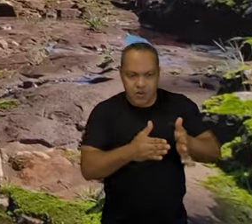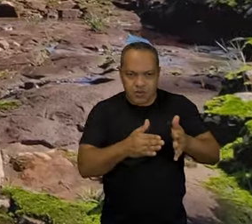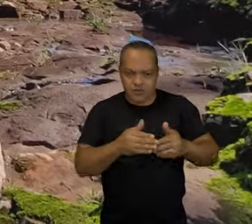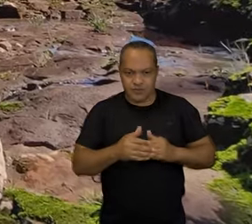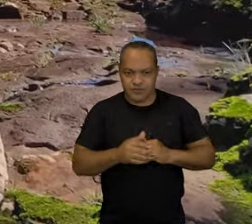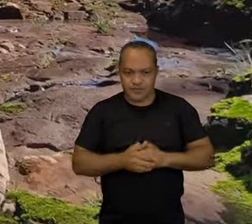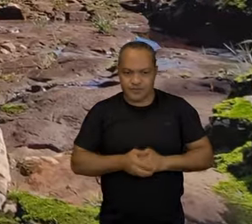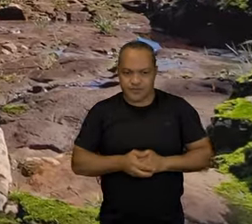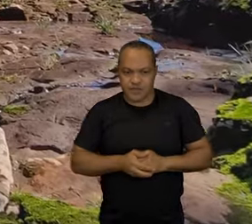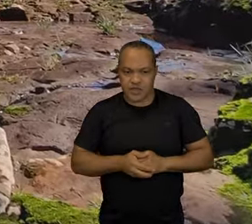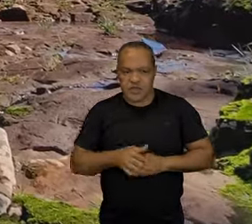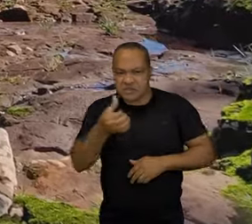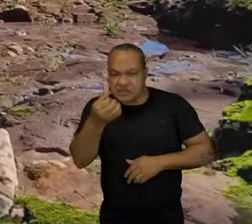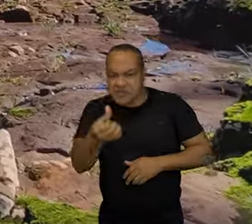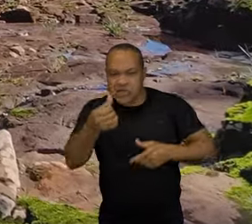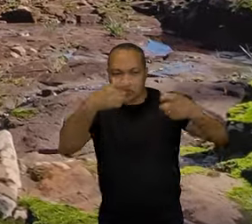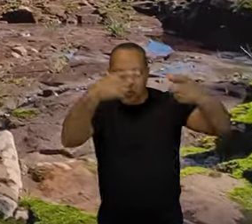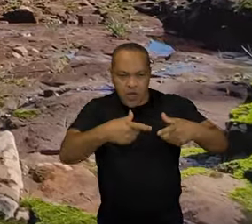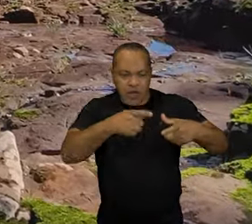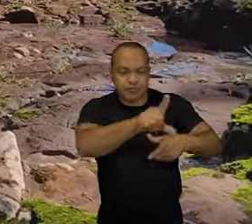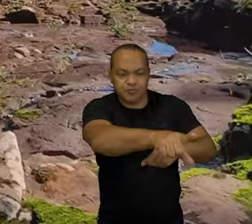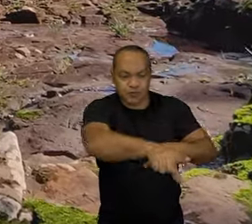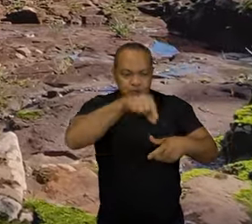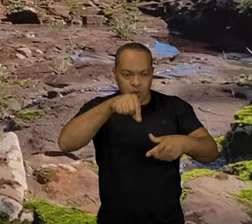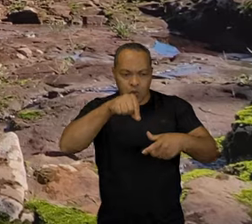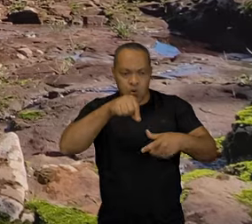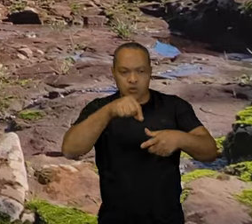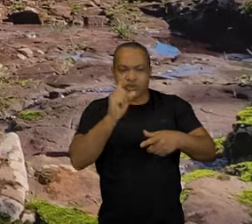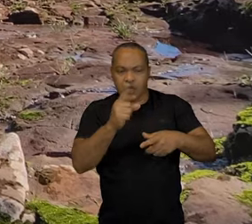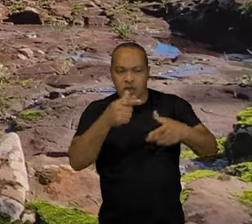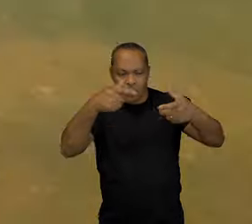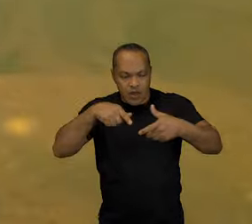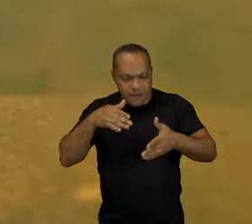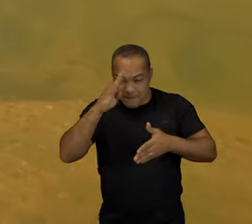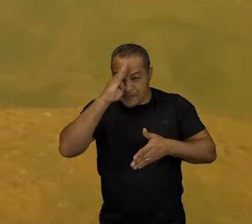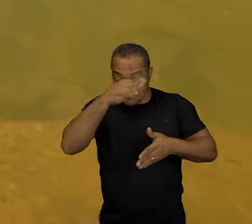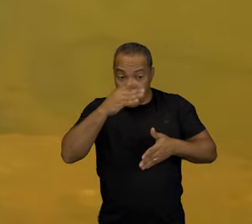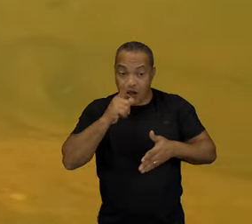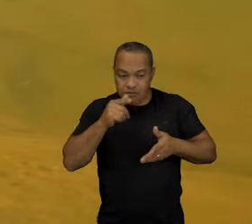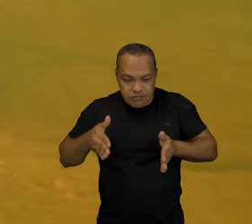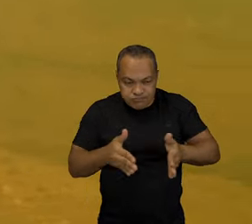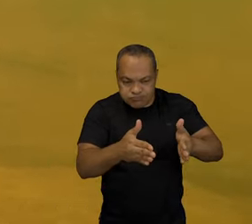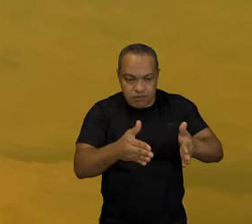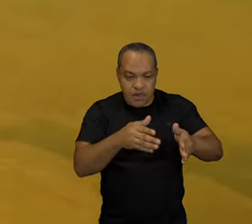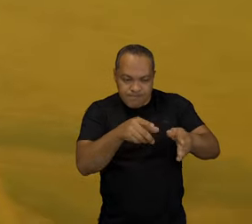hidrográfica. 6 locais foram selecionados ao longo do canal principal.